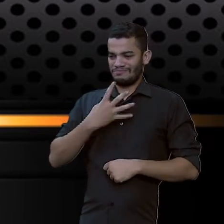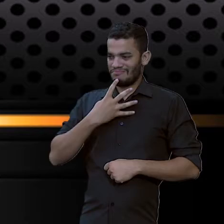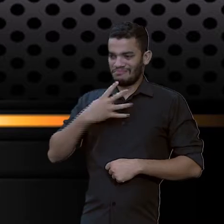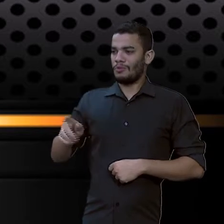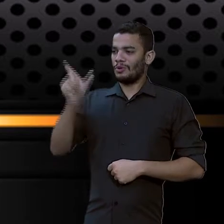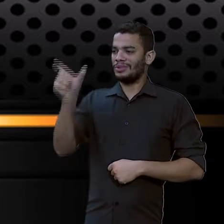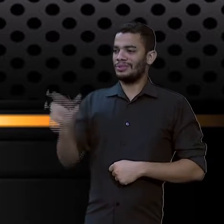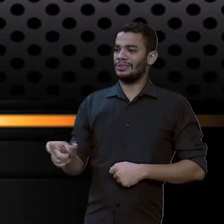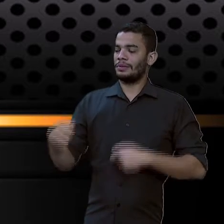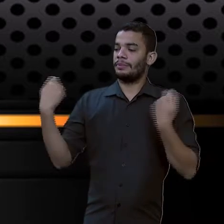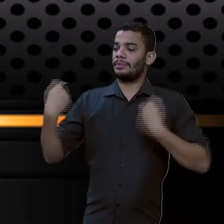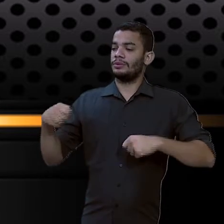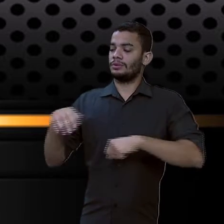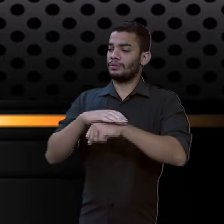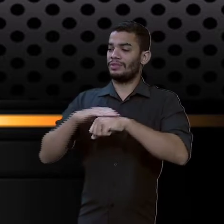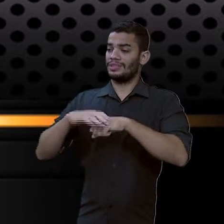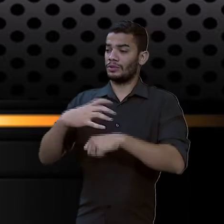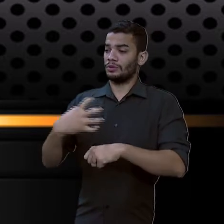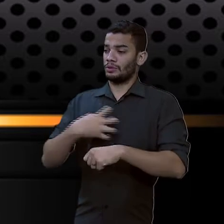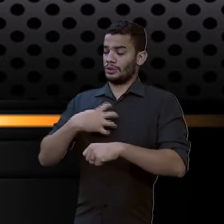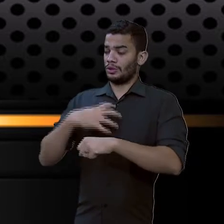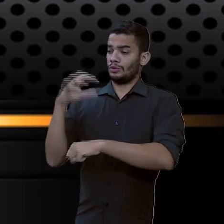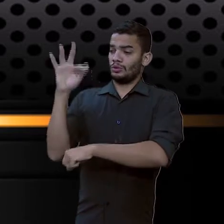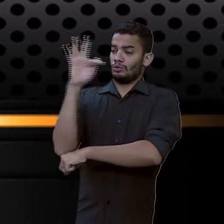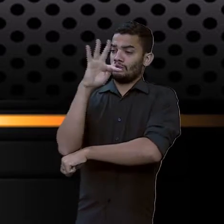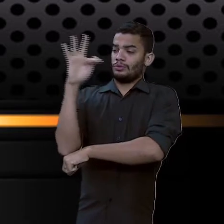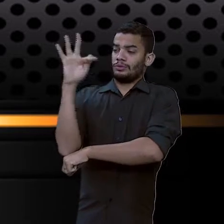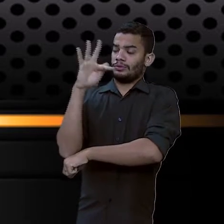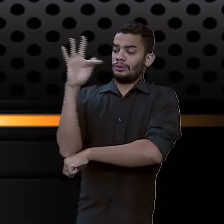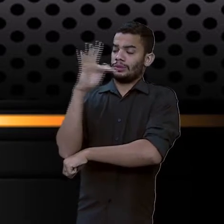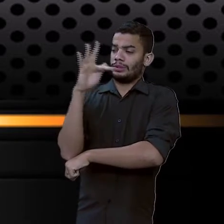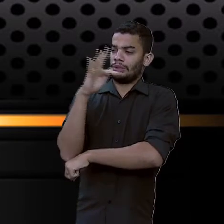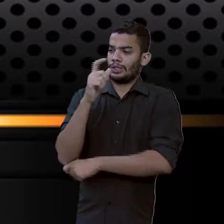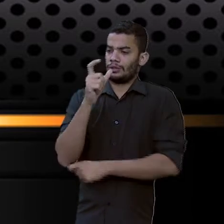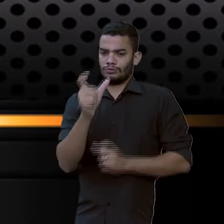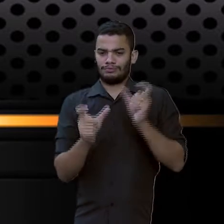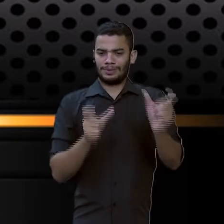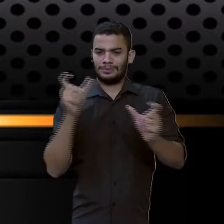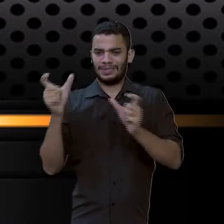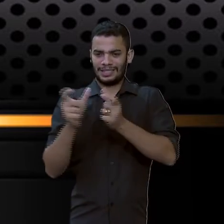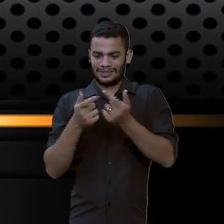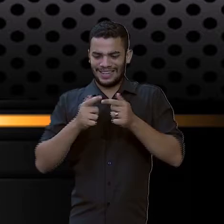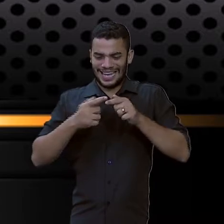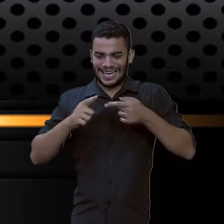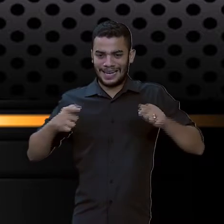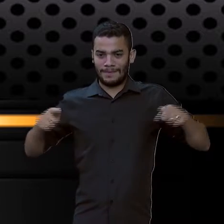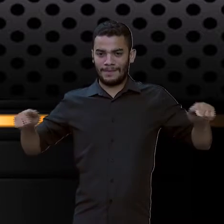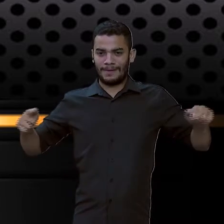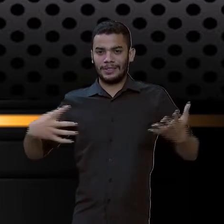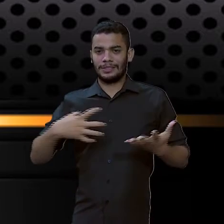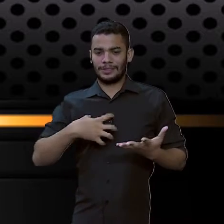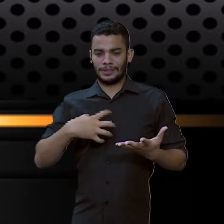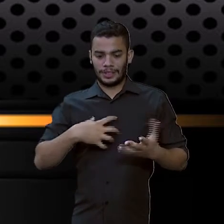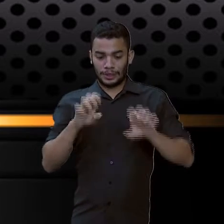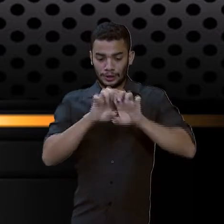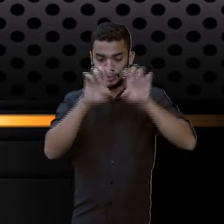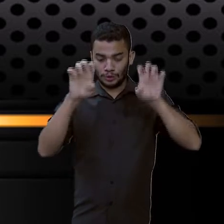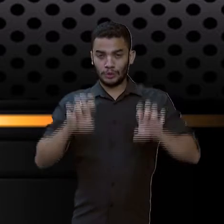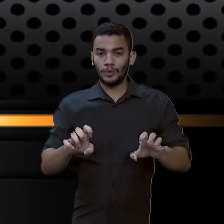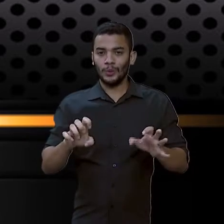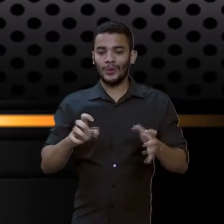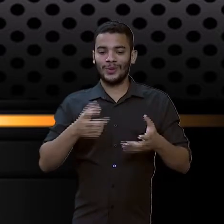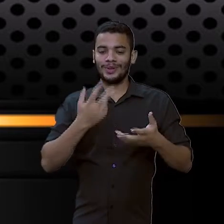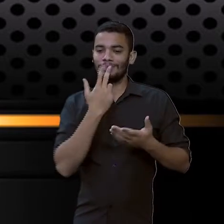respeito. É necessário seguir todas as regras da gramática e exige uma pronúncia clara e correta das